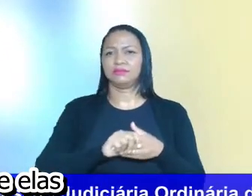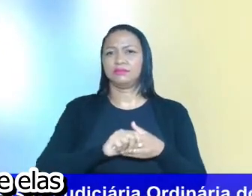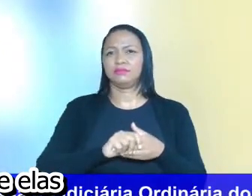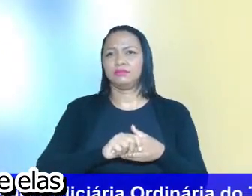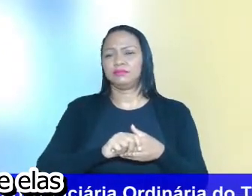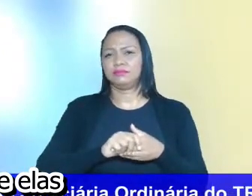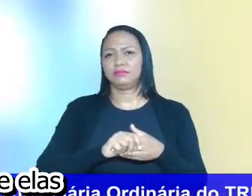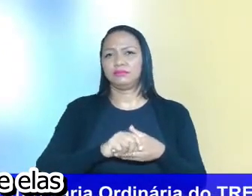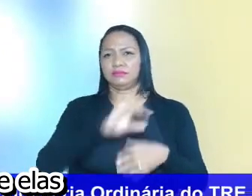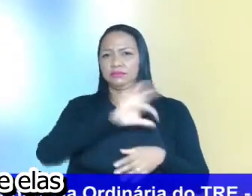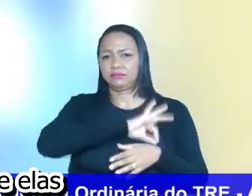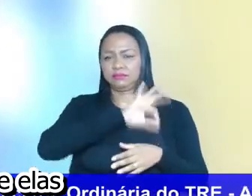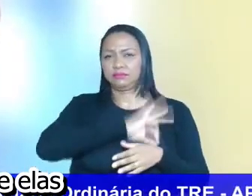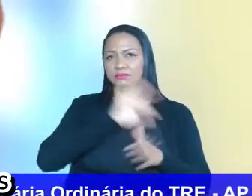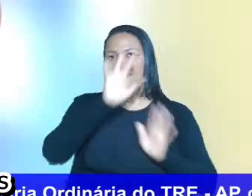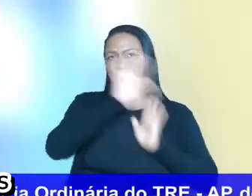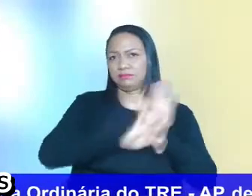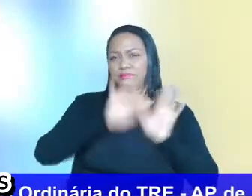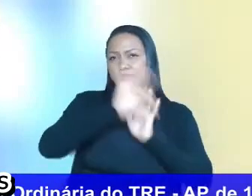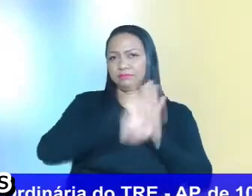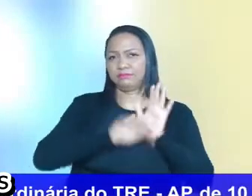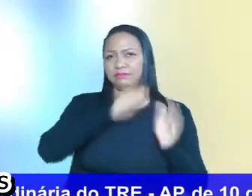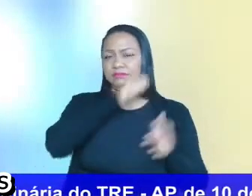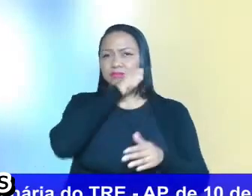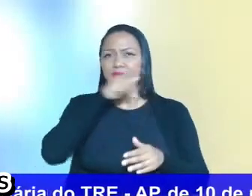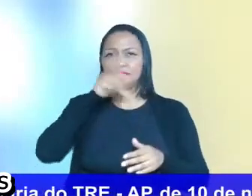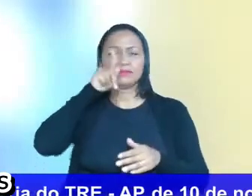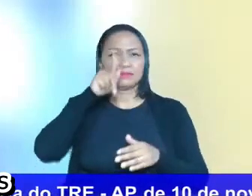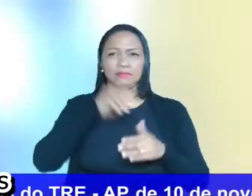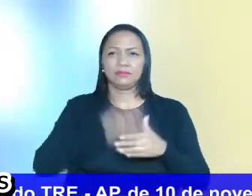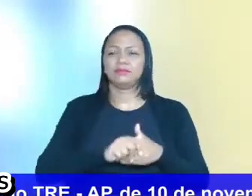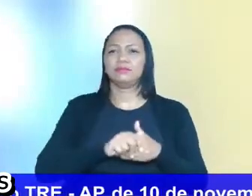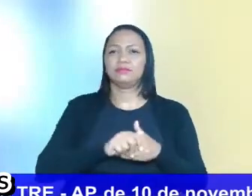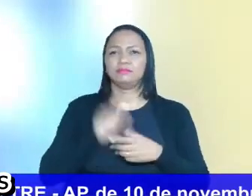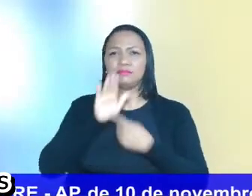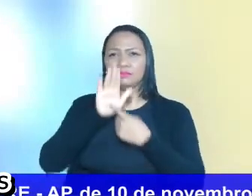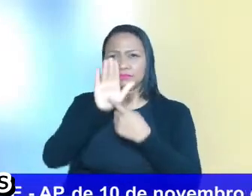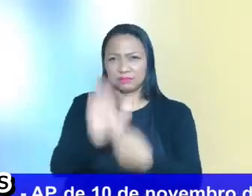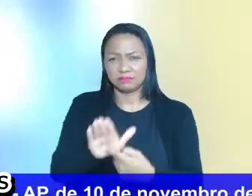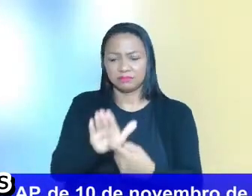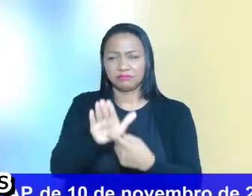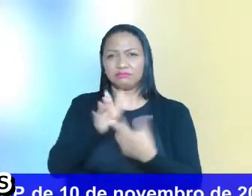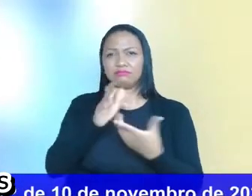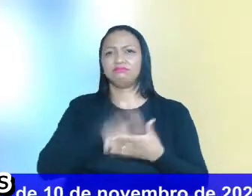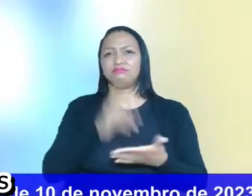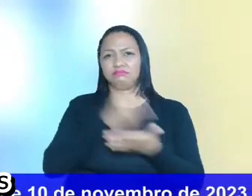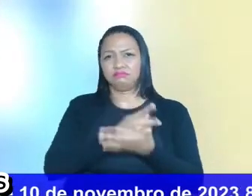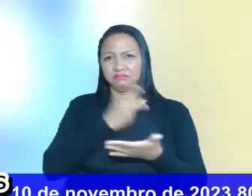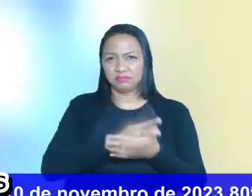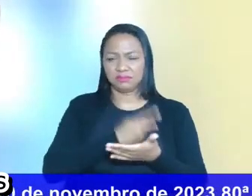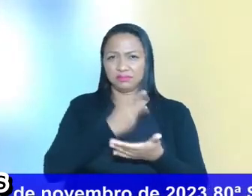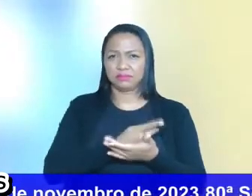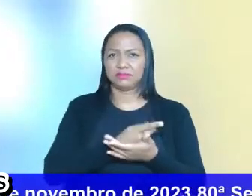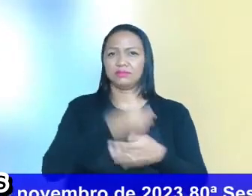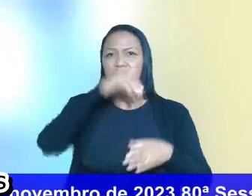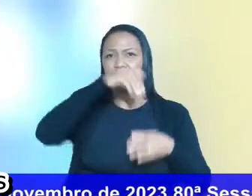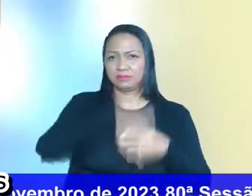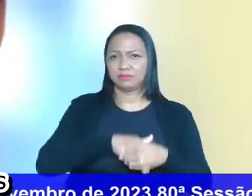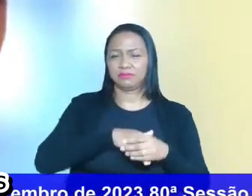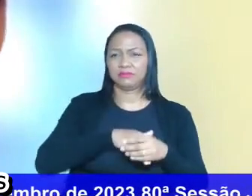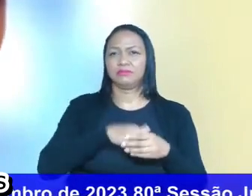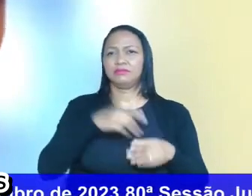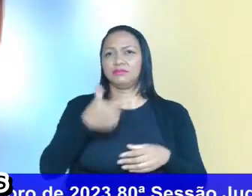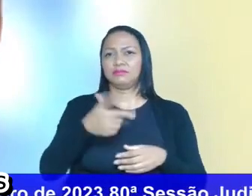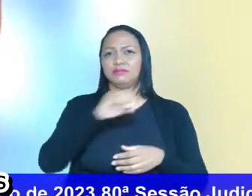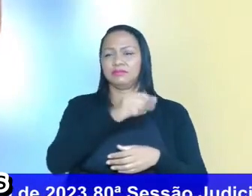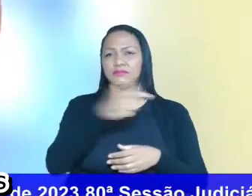2022-34775 da Polícia Federal do Amapá. E elas revelaram a prática de ilícitos eleitorais nas eleições do